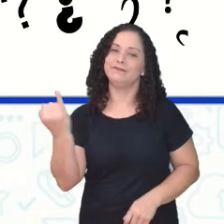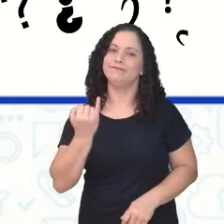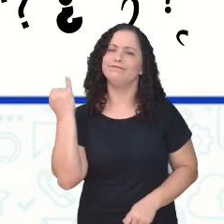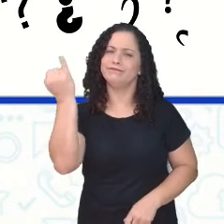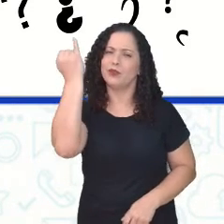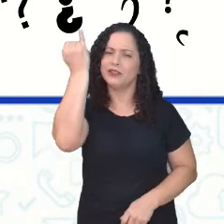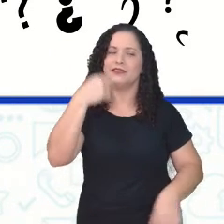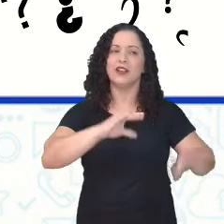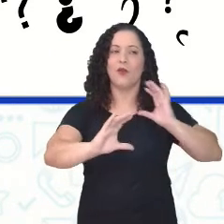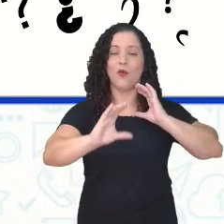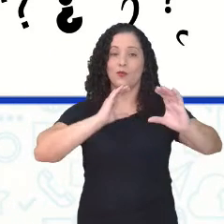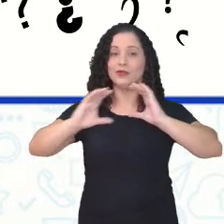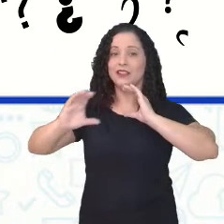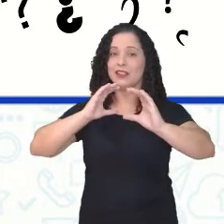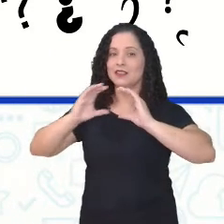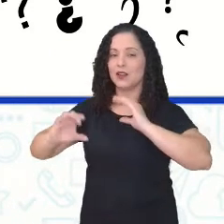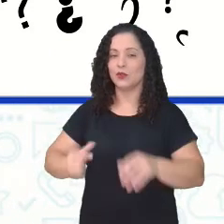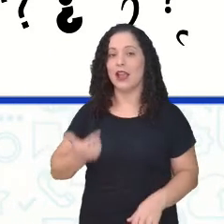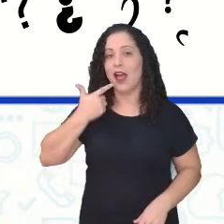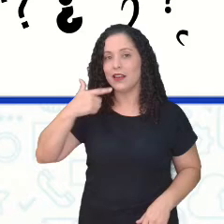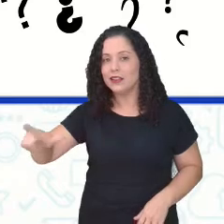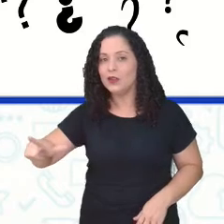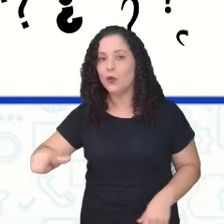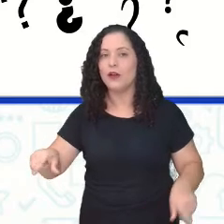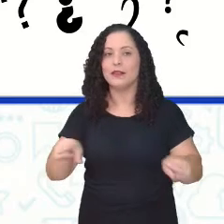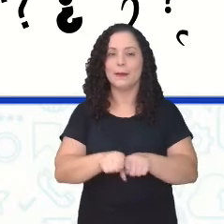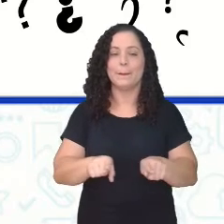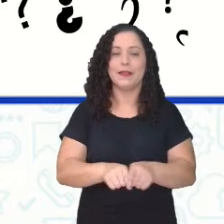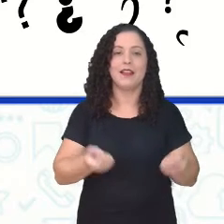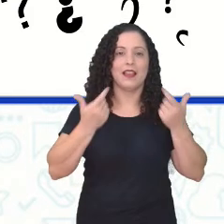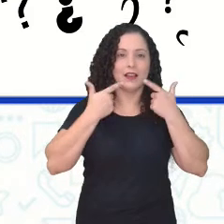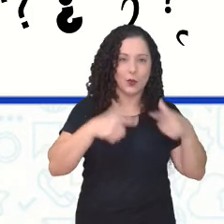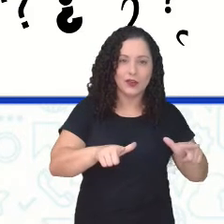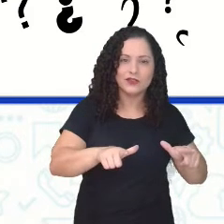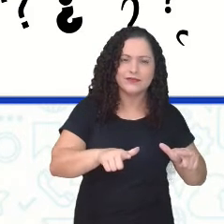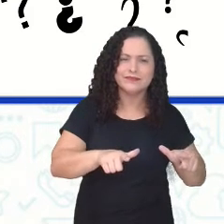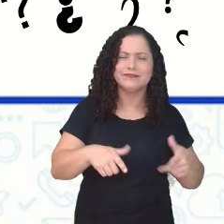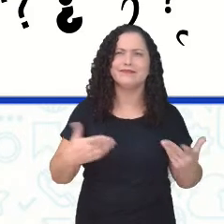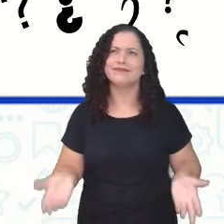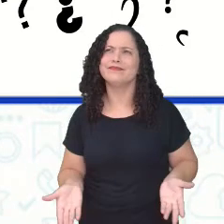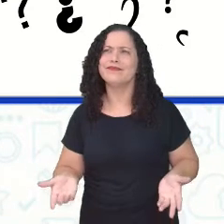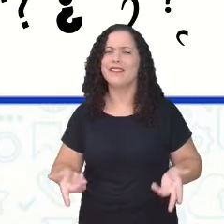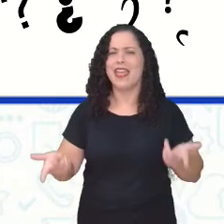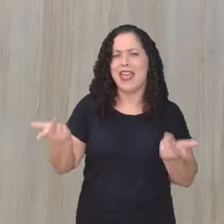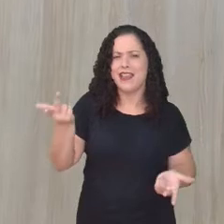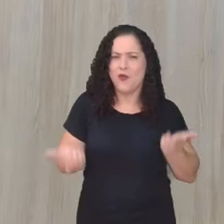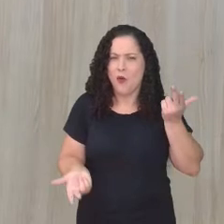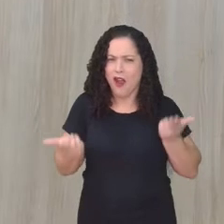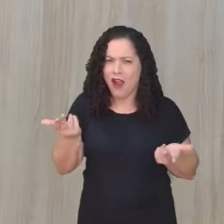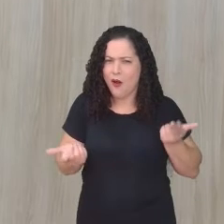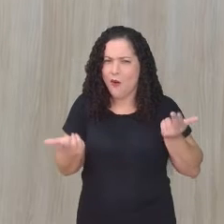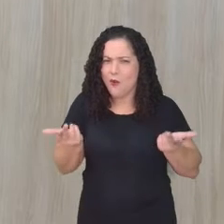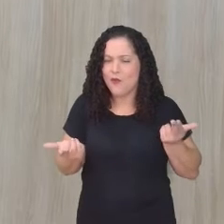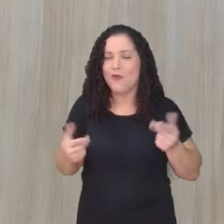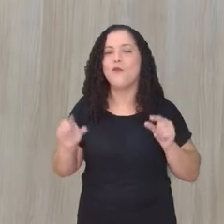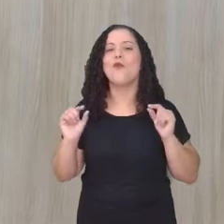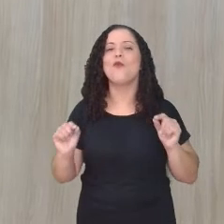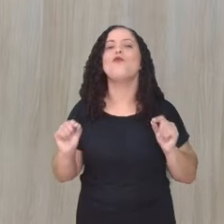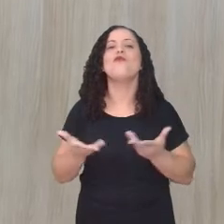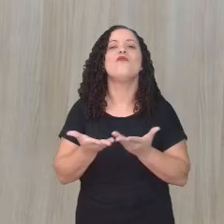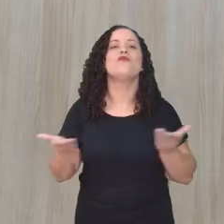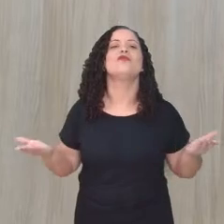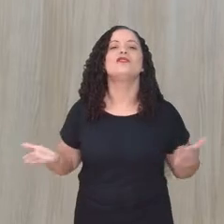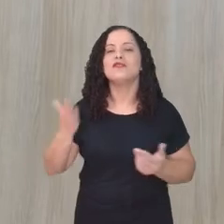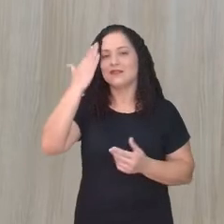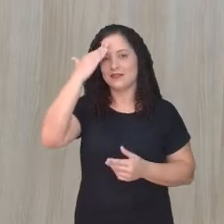para a comunicação? Veja, a língua e a linguagem. Será que língua e linguagem é a mesma coisa? O que vocês sabem